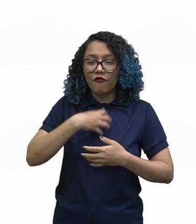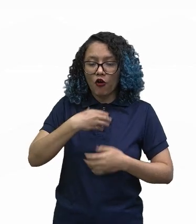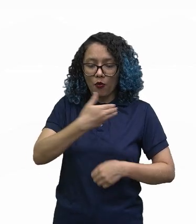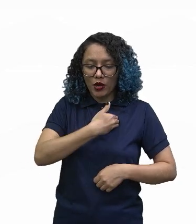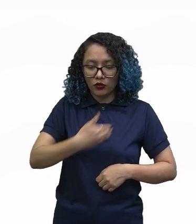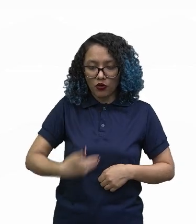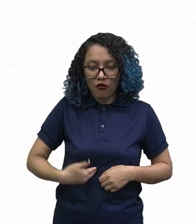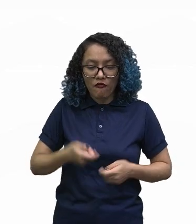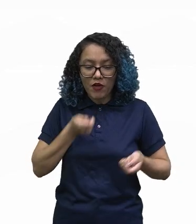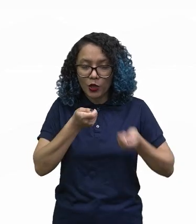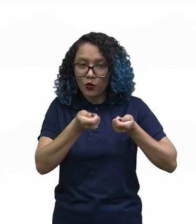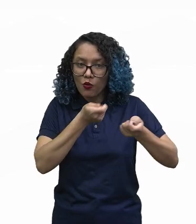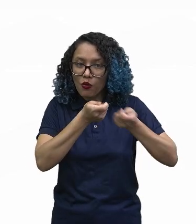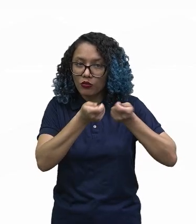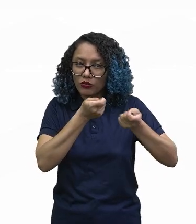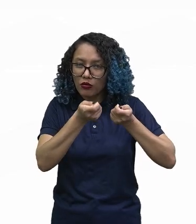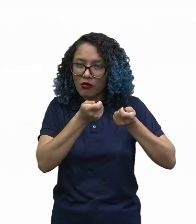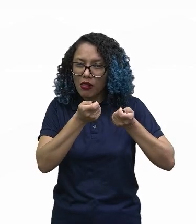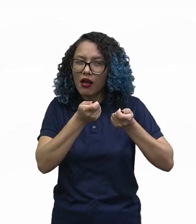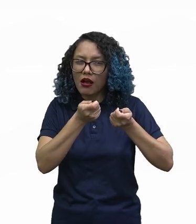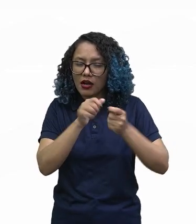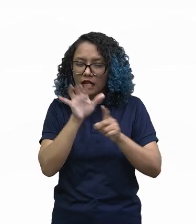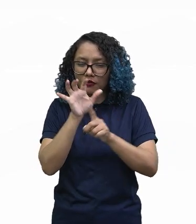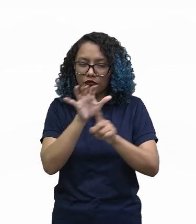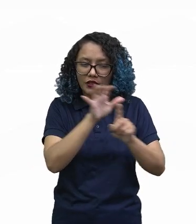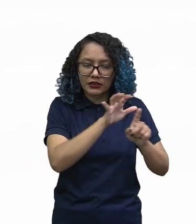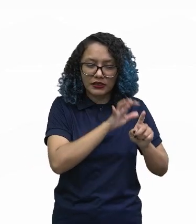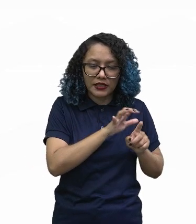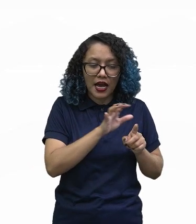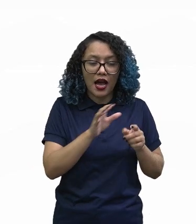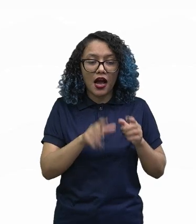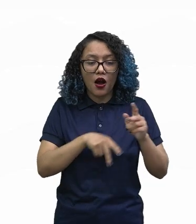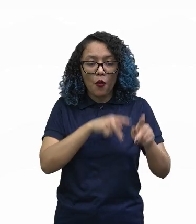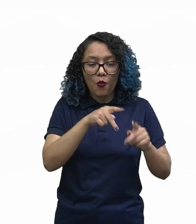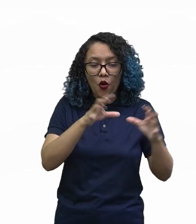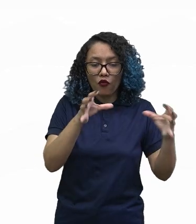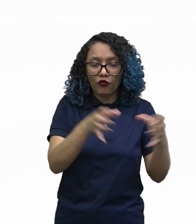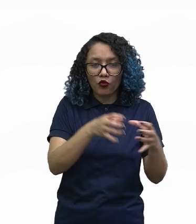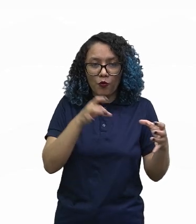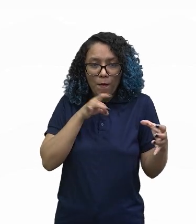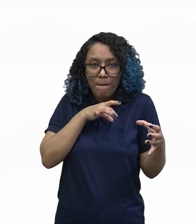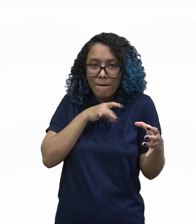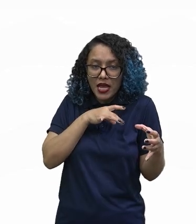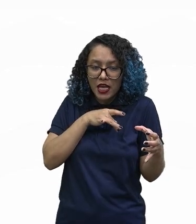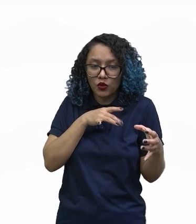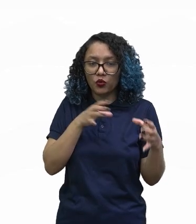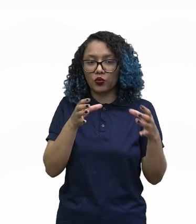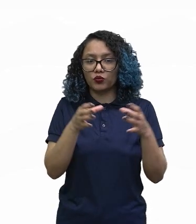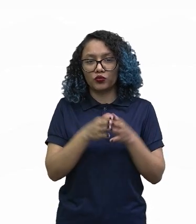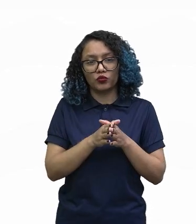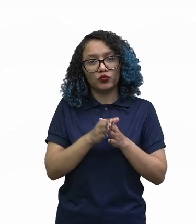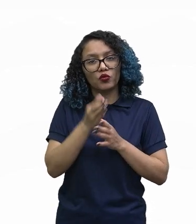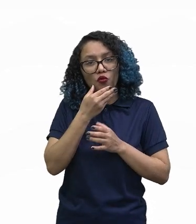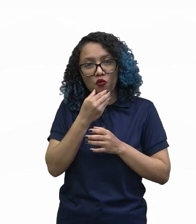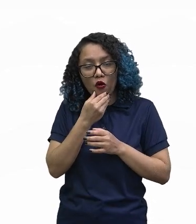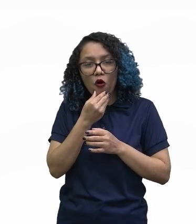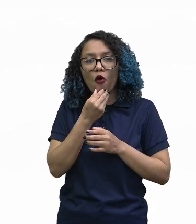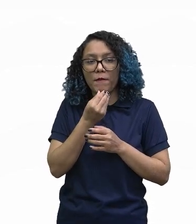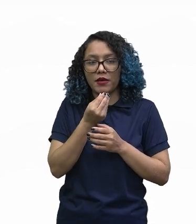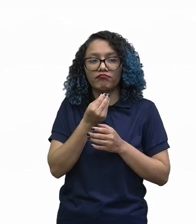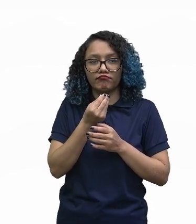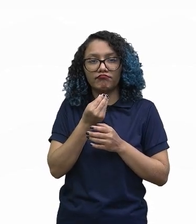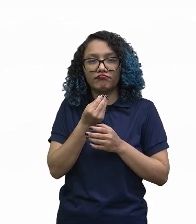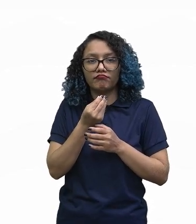vai criando, né, esse medo por conta do movimento de Canudos. E a repressão, ela veio,